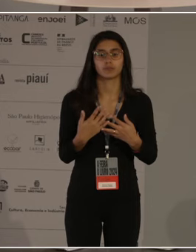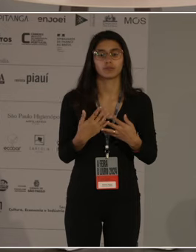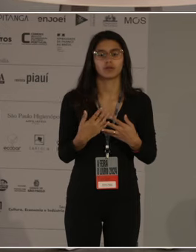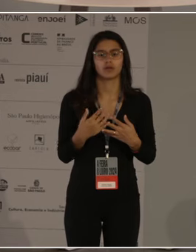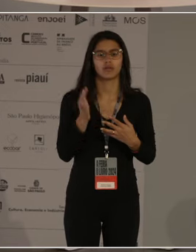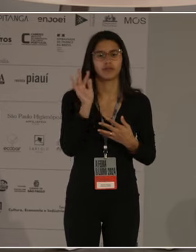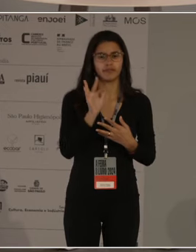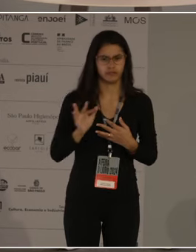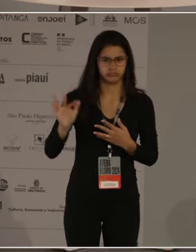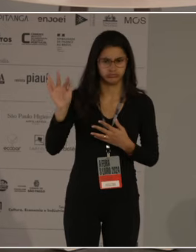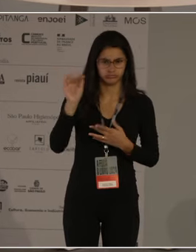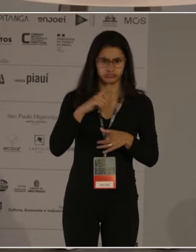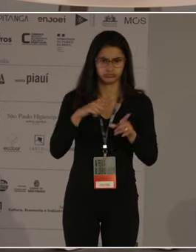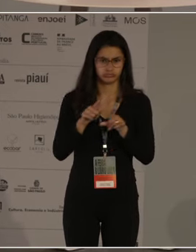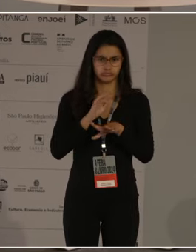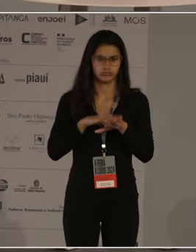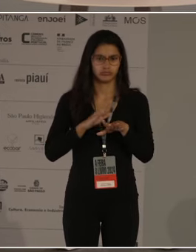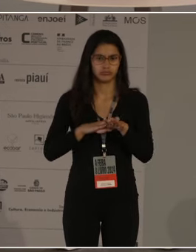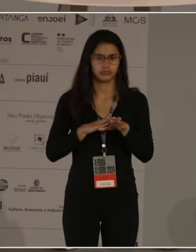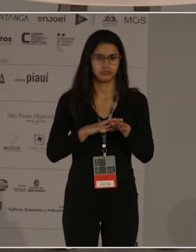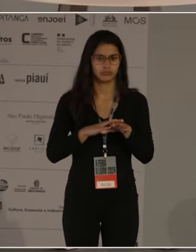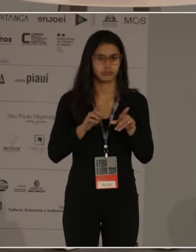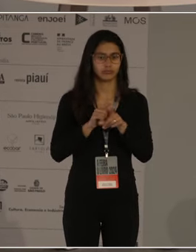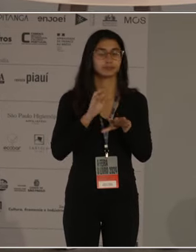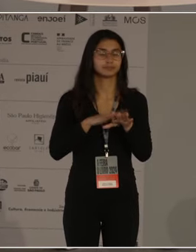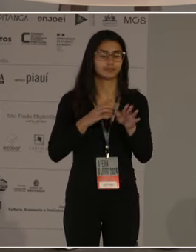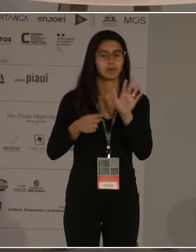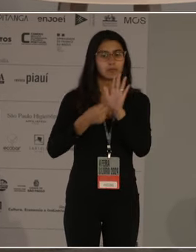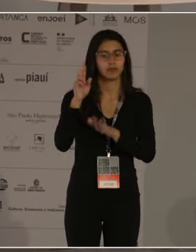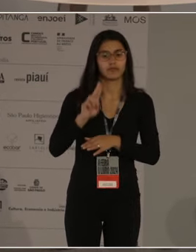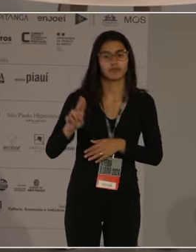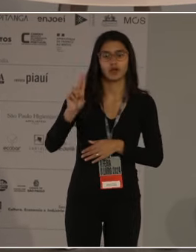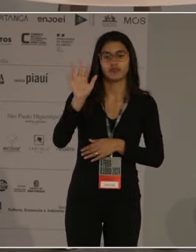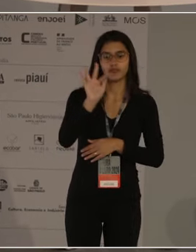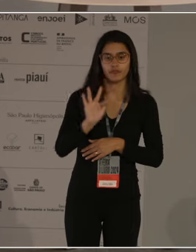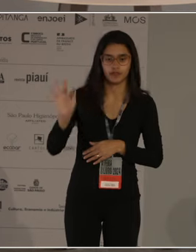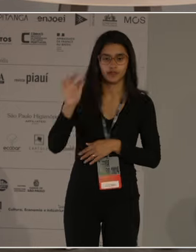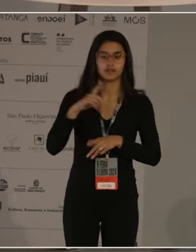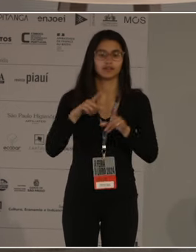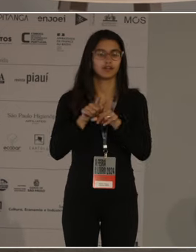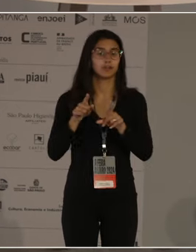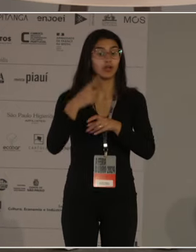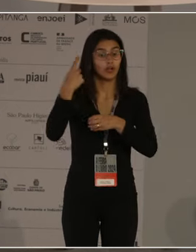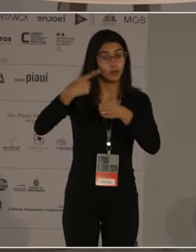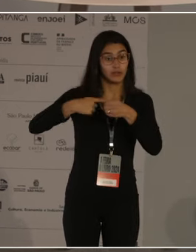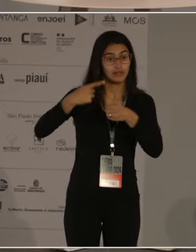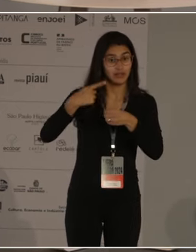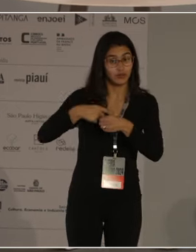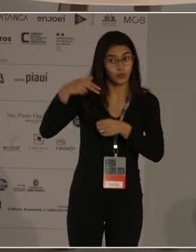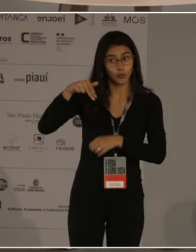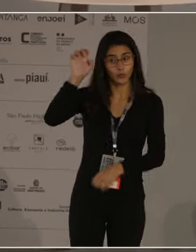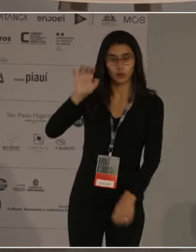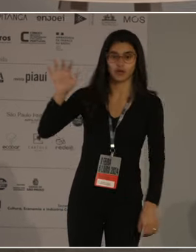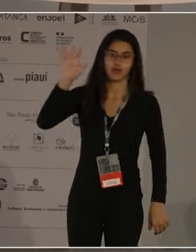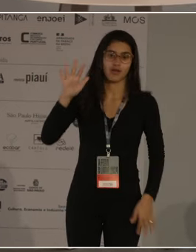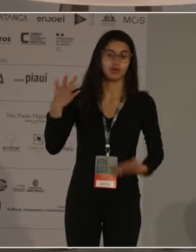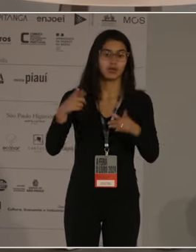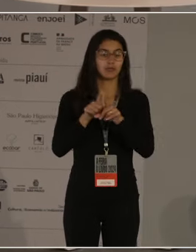NIED, por empenho dela, quer dizer, a primeira universidade federal no interior do Nordeste. E